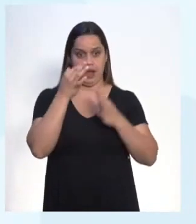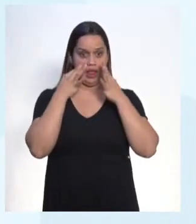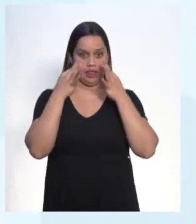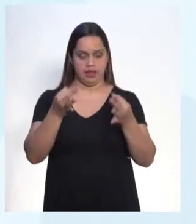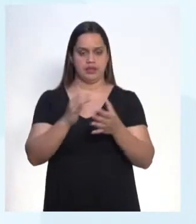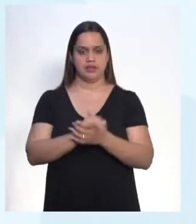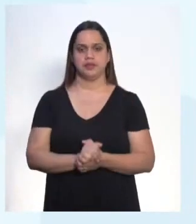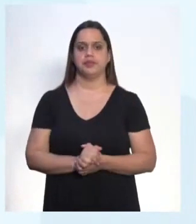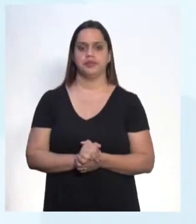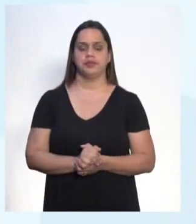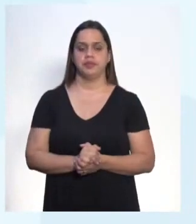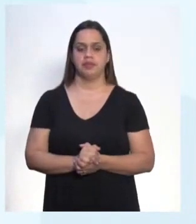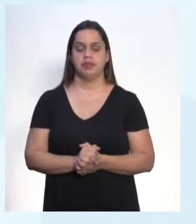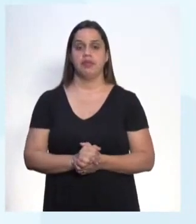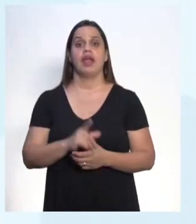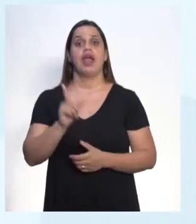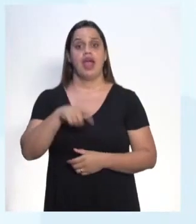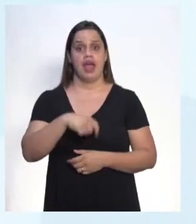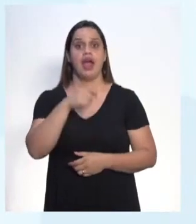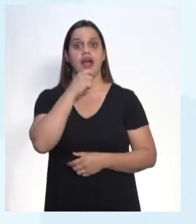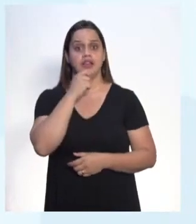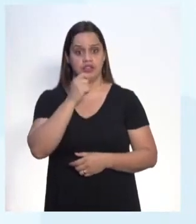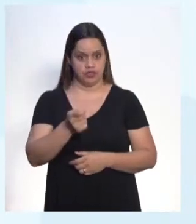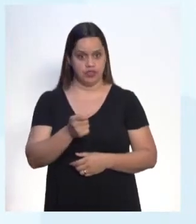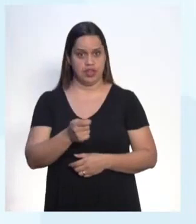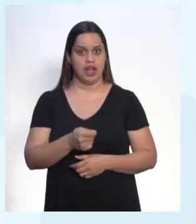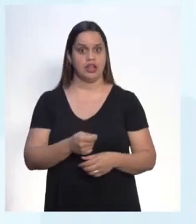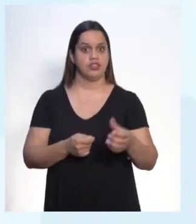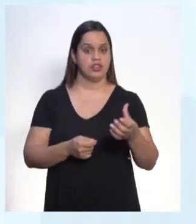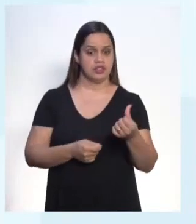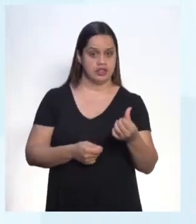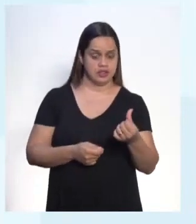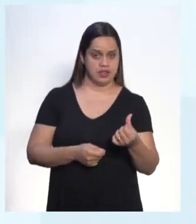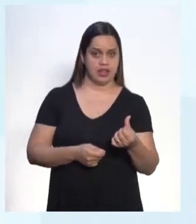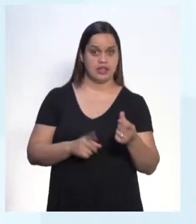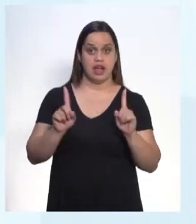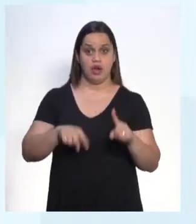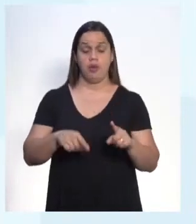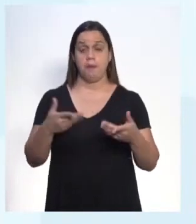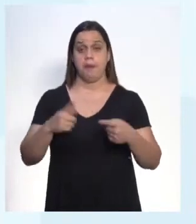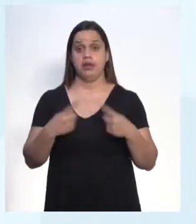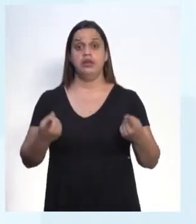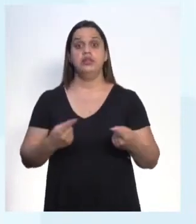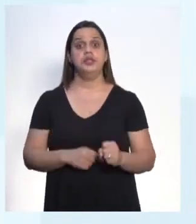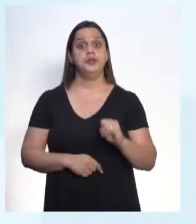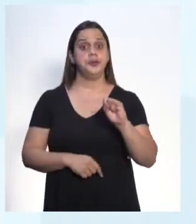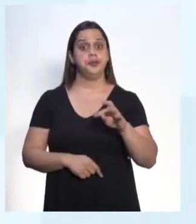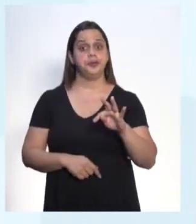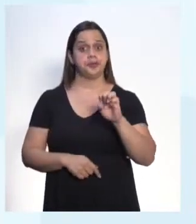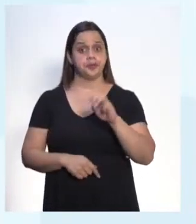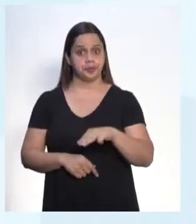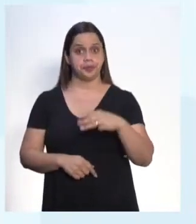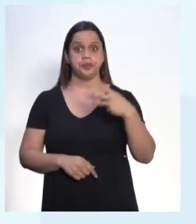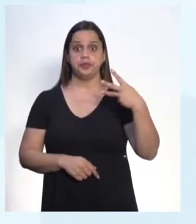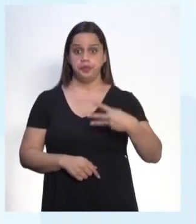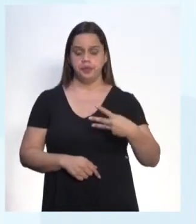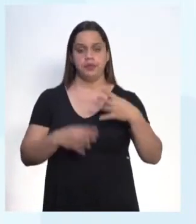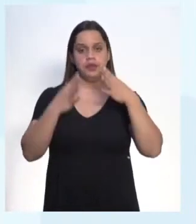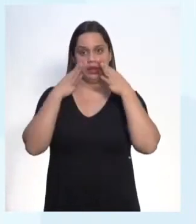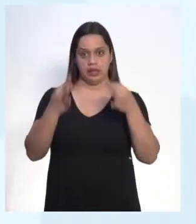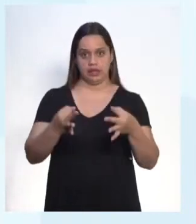atenção. Ainda é a atividade 6. Agora é o item 3. Preste